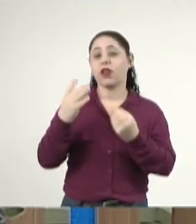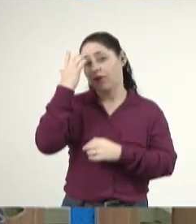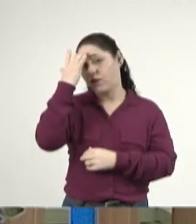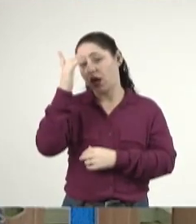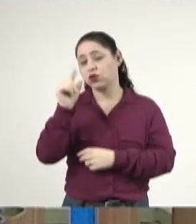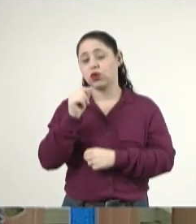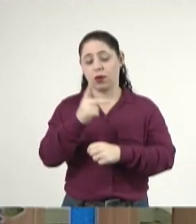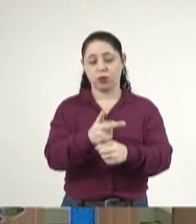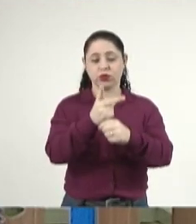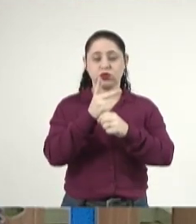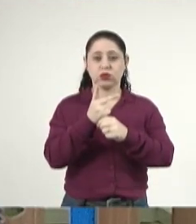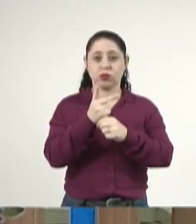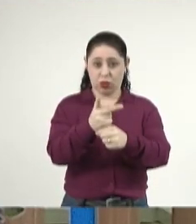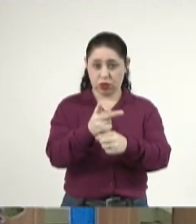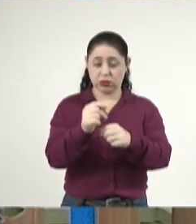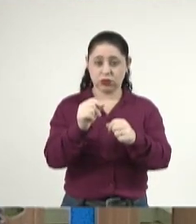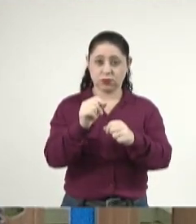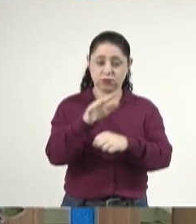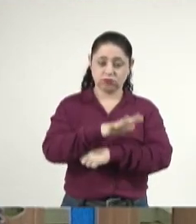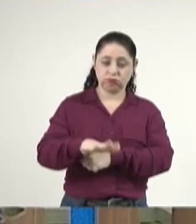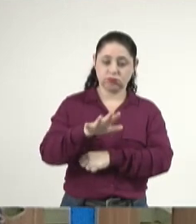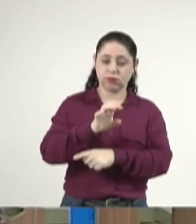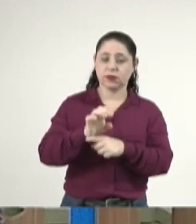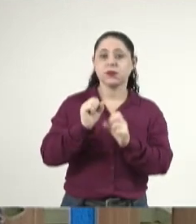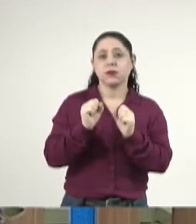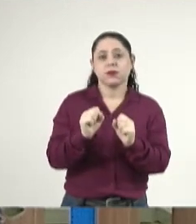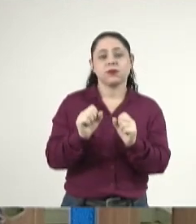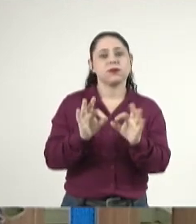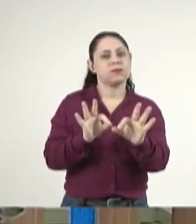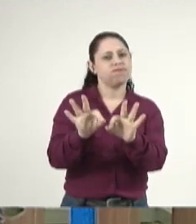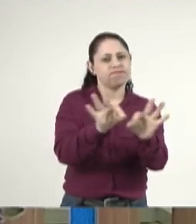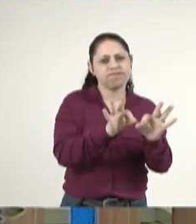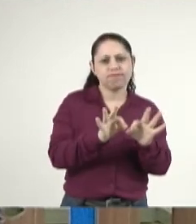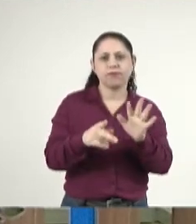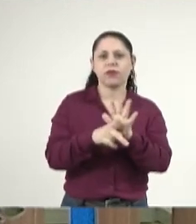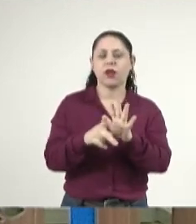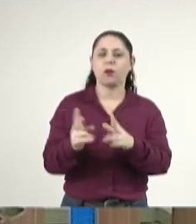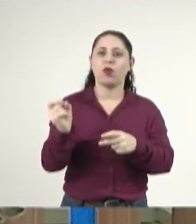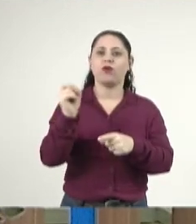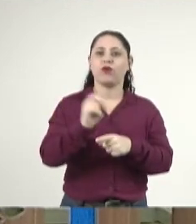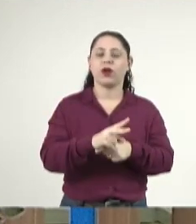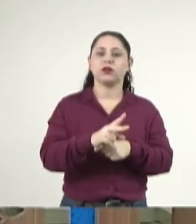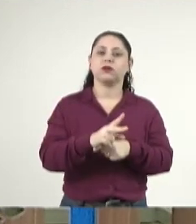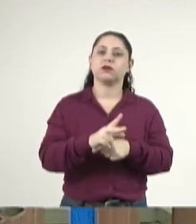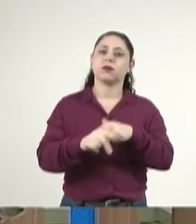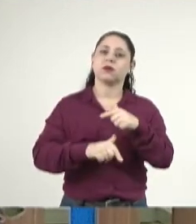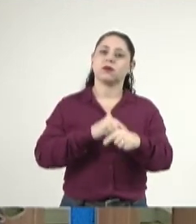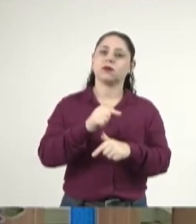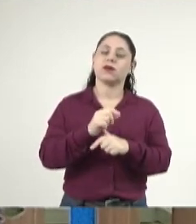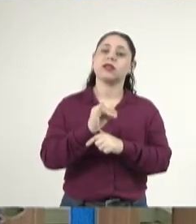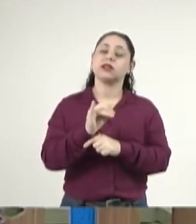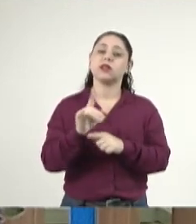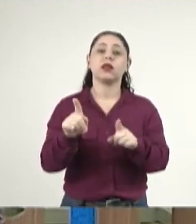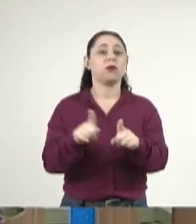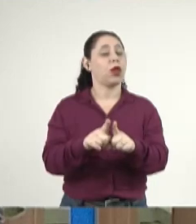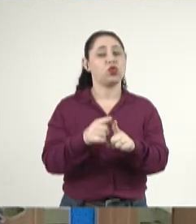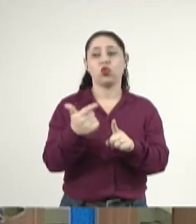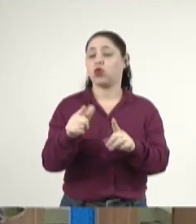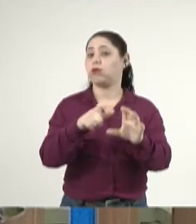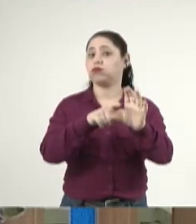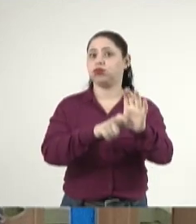a Procuradoria-Geral do Estado possa fazer ajustes dentro do seu quadro de funções, desde que também não